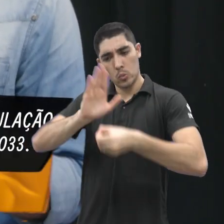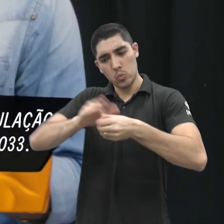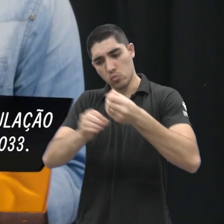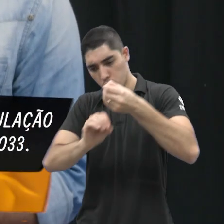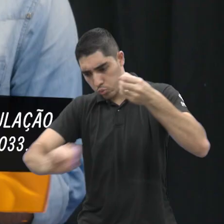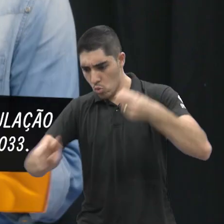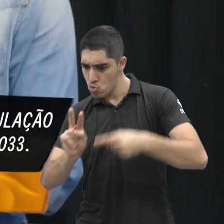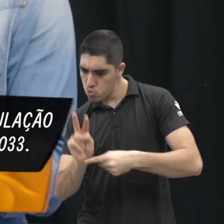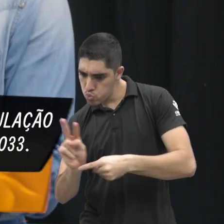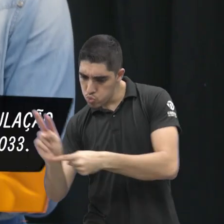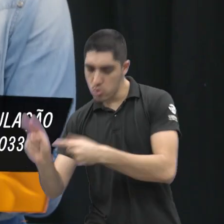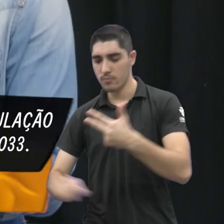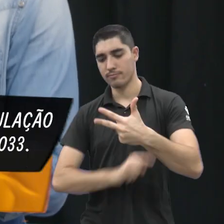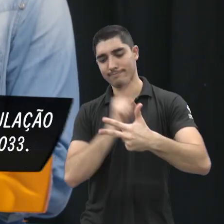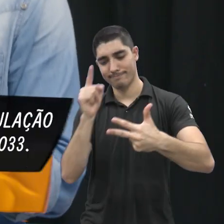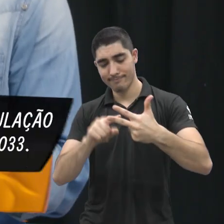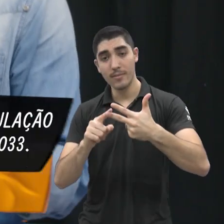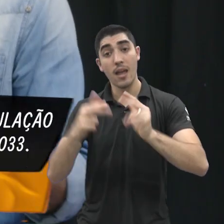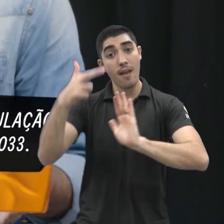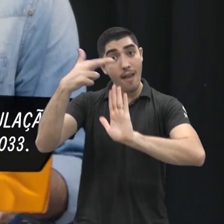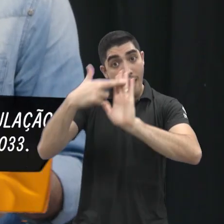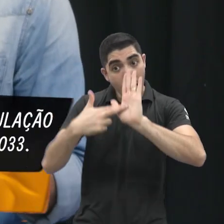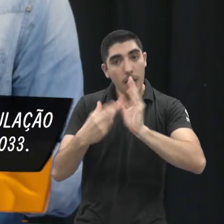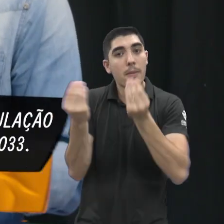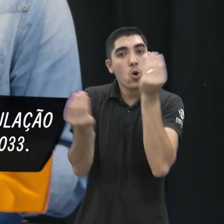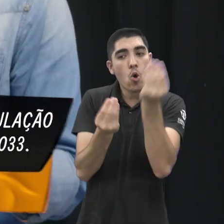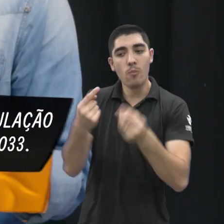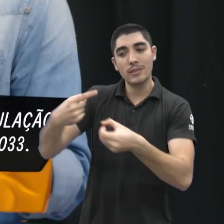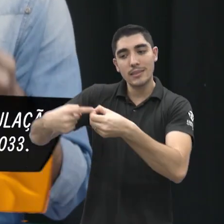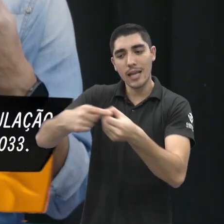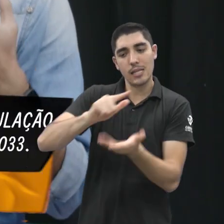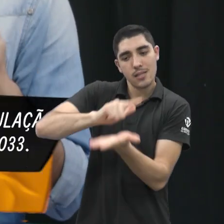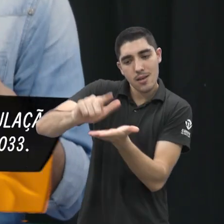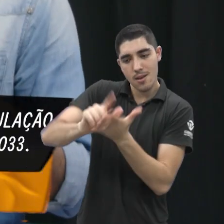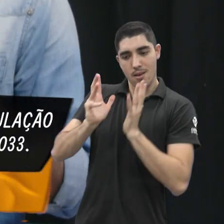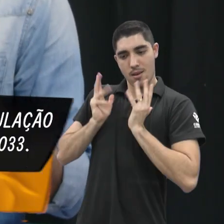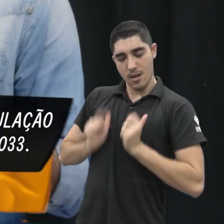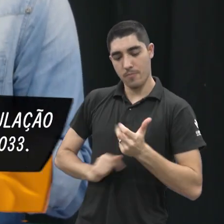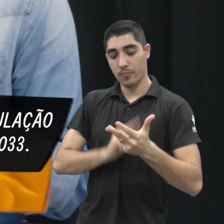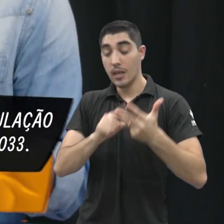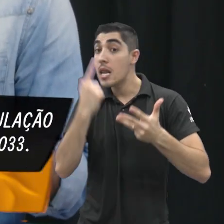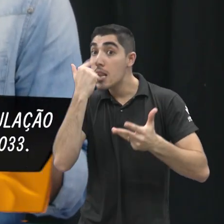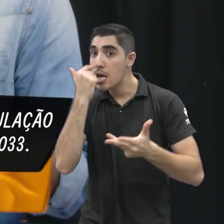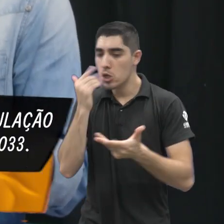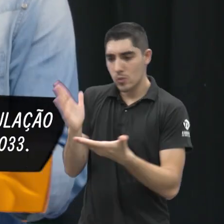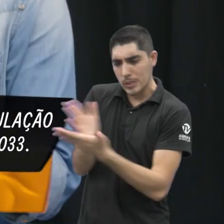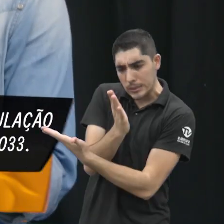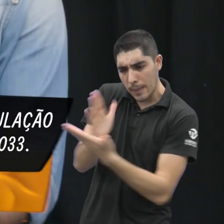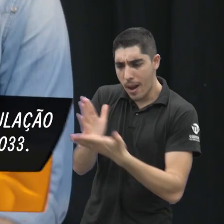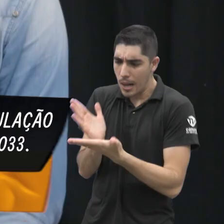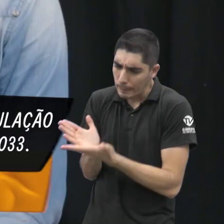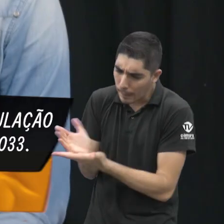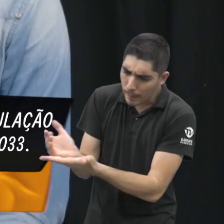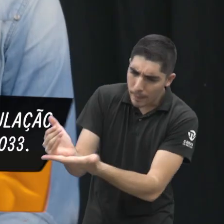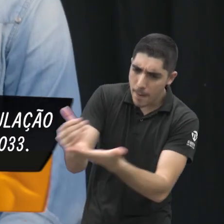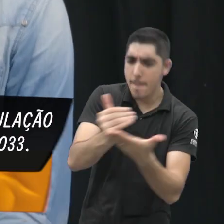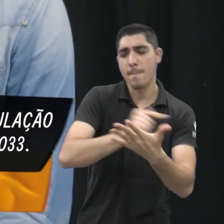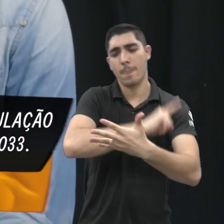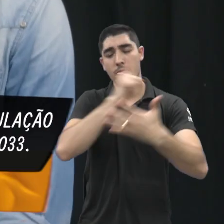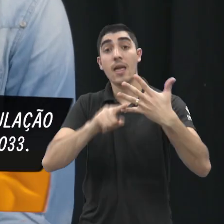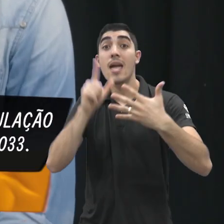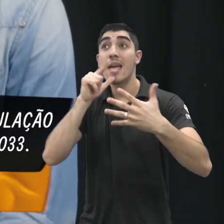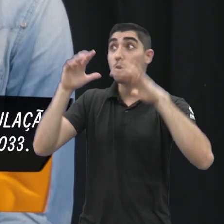esgoto, diretrizes para a limpeza urbana, gestão de lixo e também um sistema de drenagem de águas da